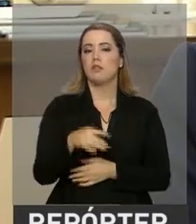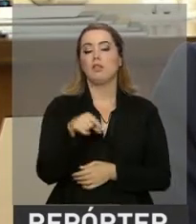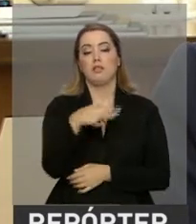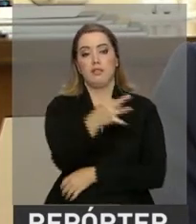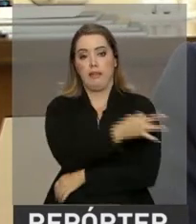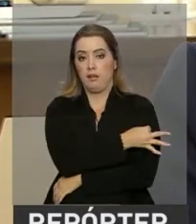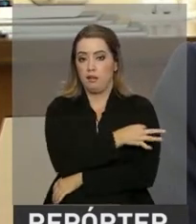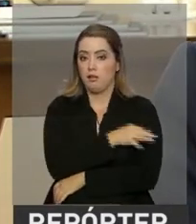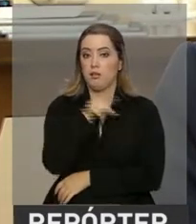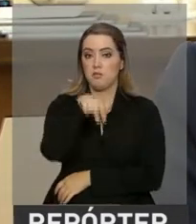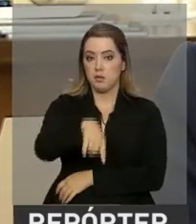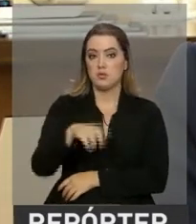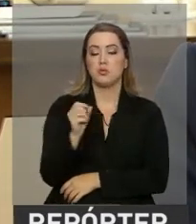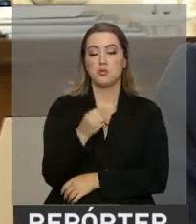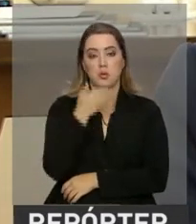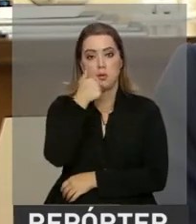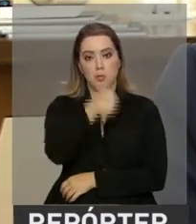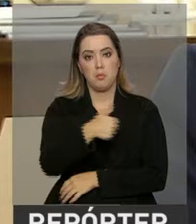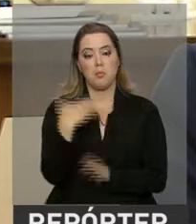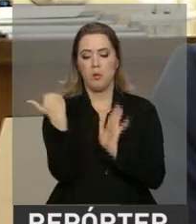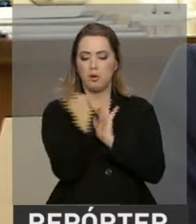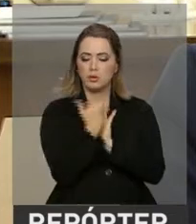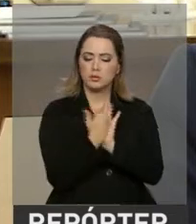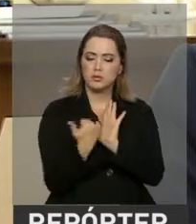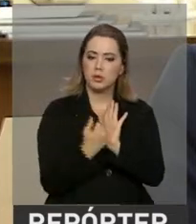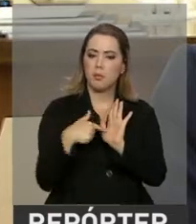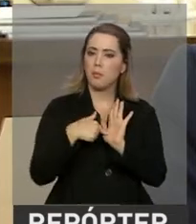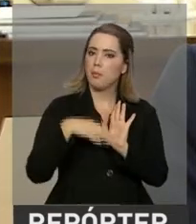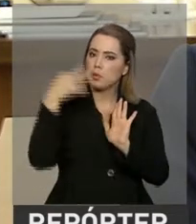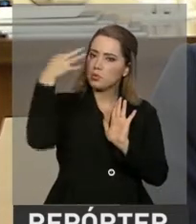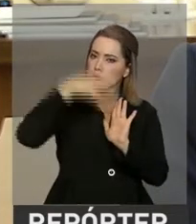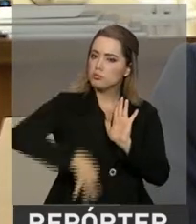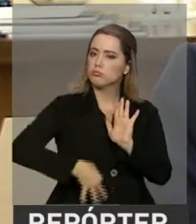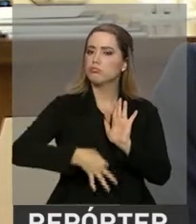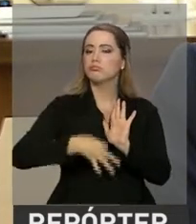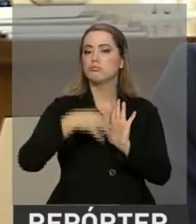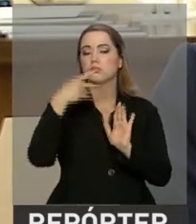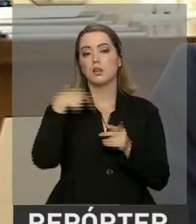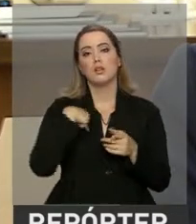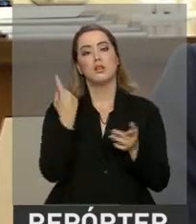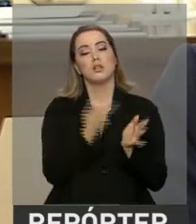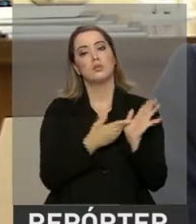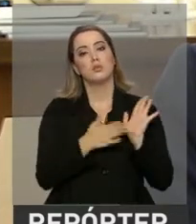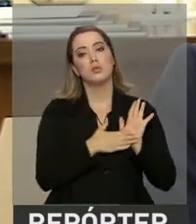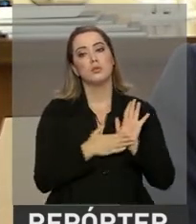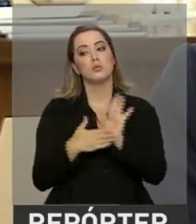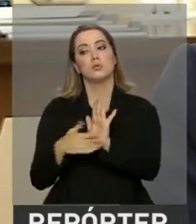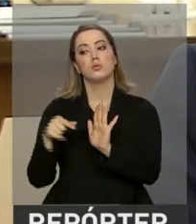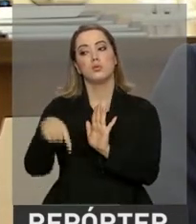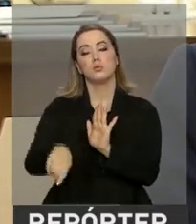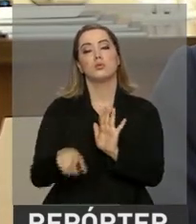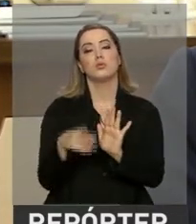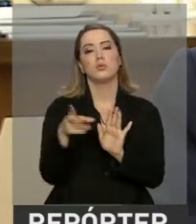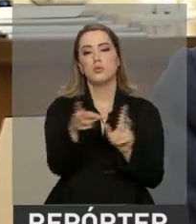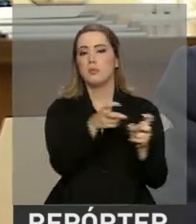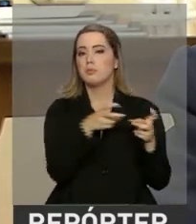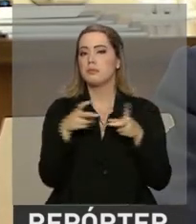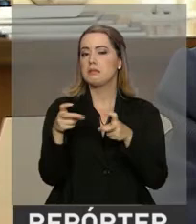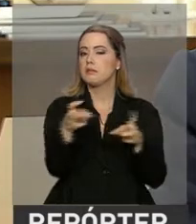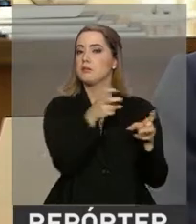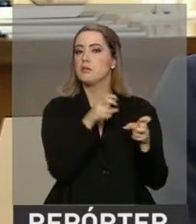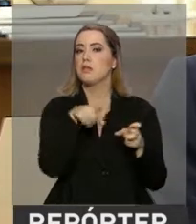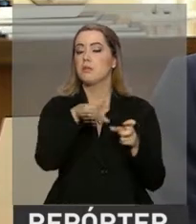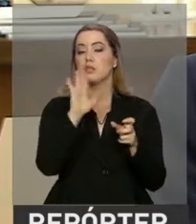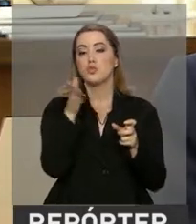constituem em alternativas com projetos robustos sérios nós apresentamos para dar previsibilidade